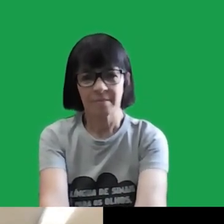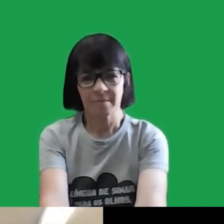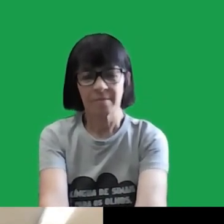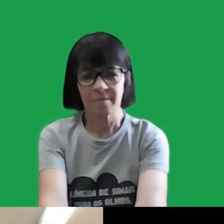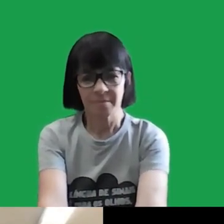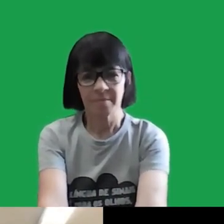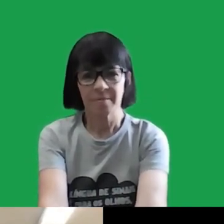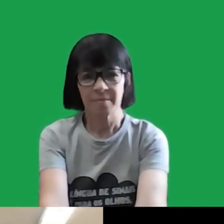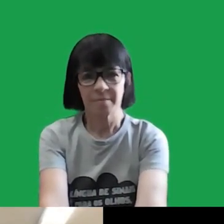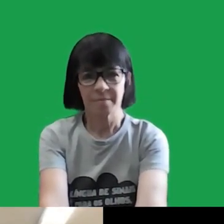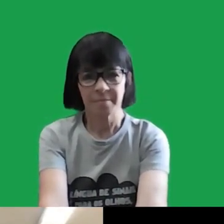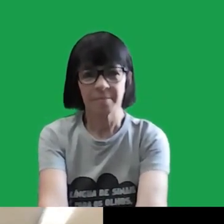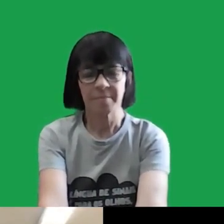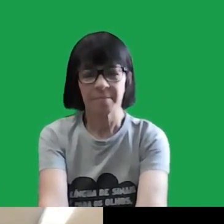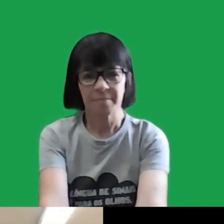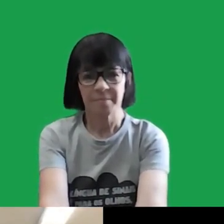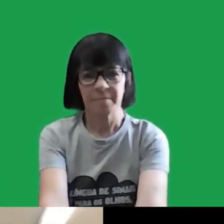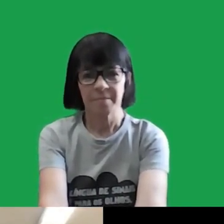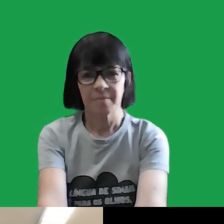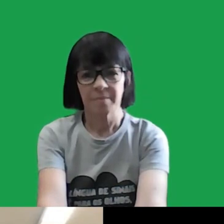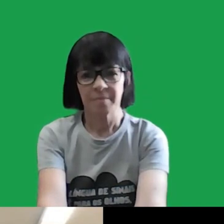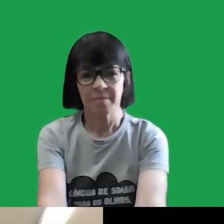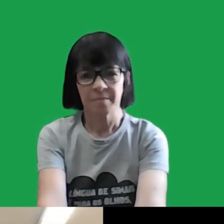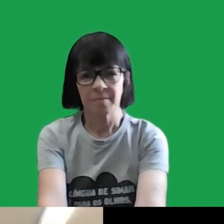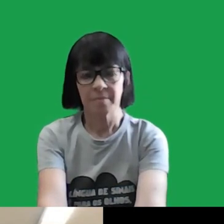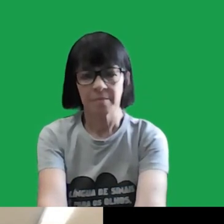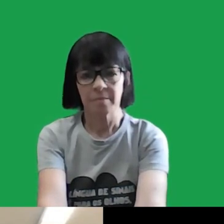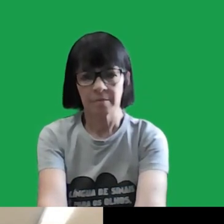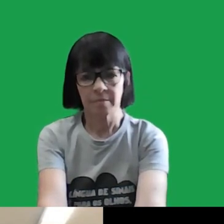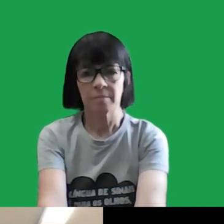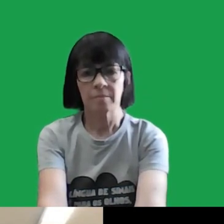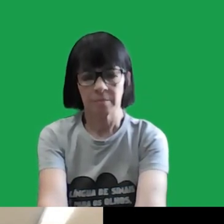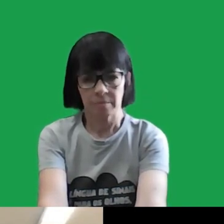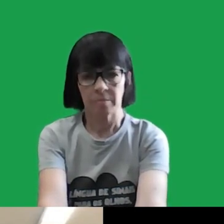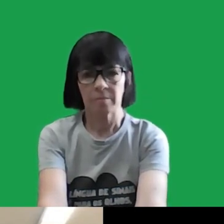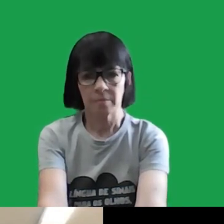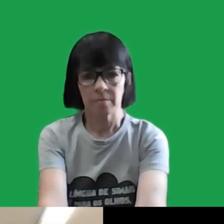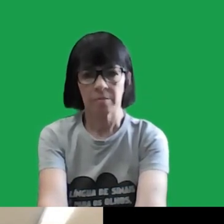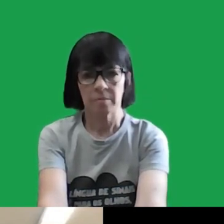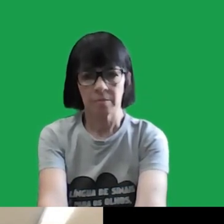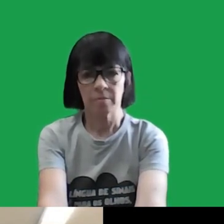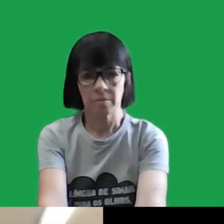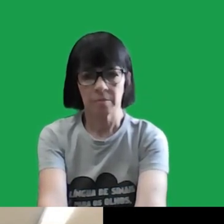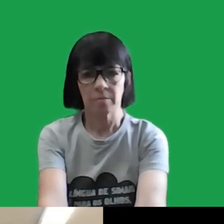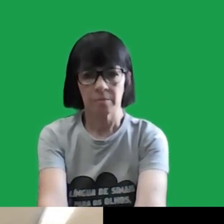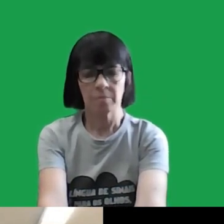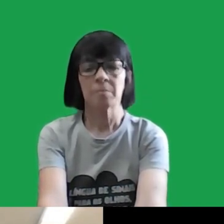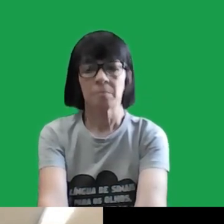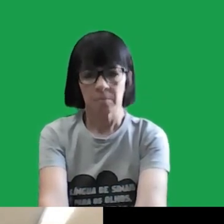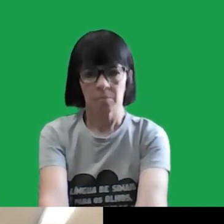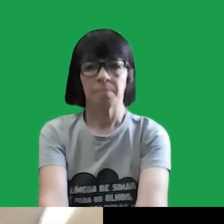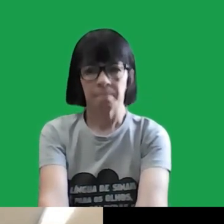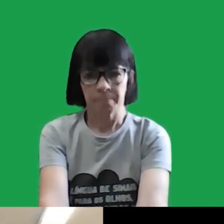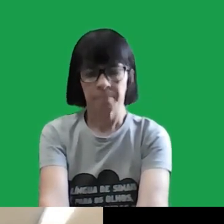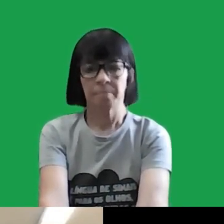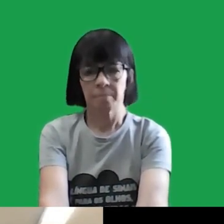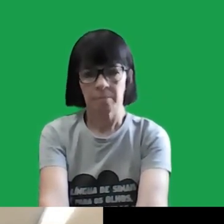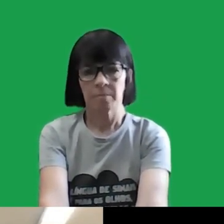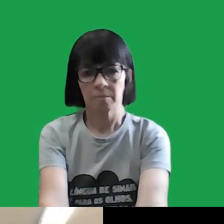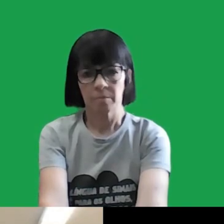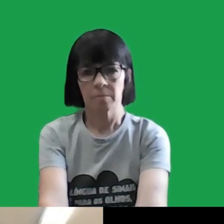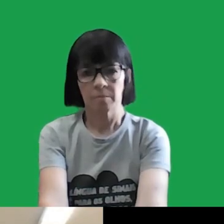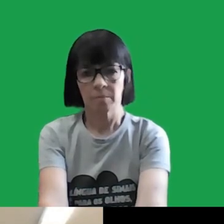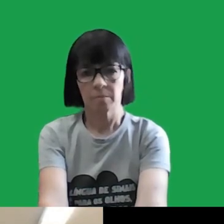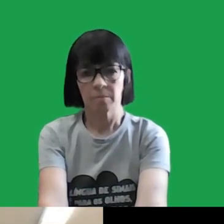outras pessoas. Então, o ser intérprete para mim mudou muito minha postura enquanto pessoa, não só enquanto